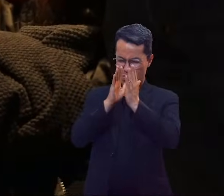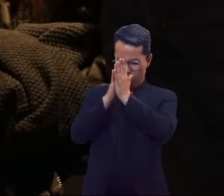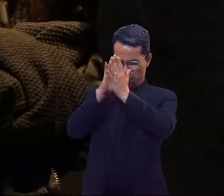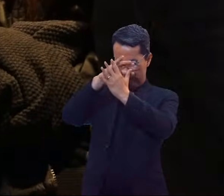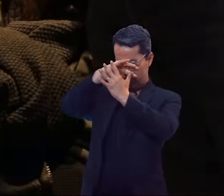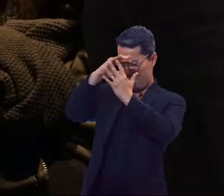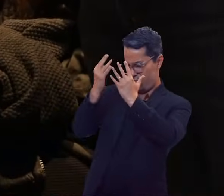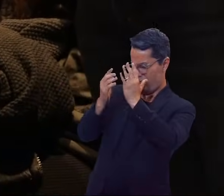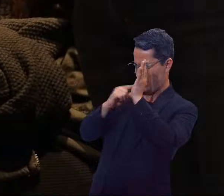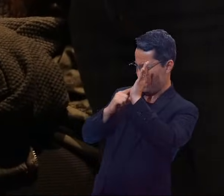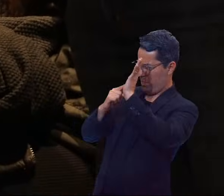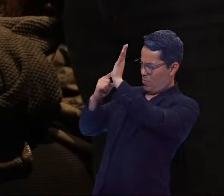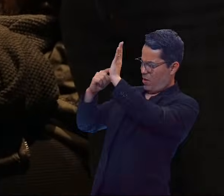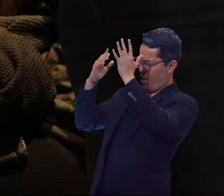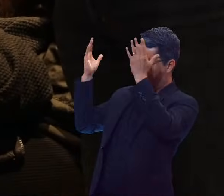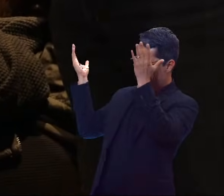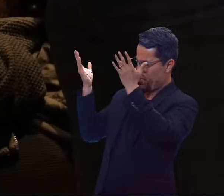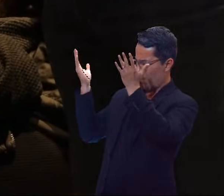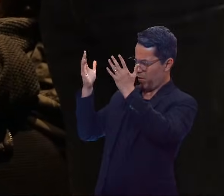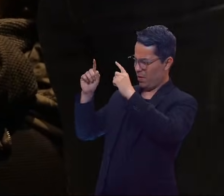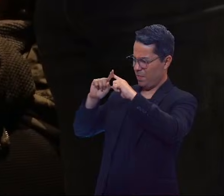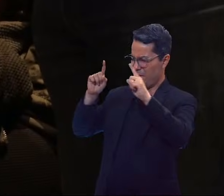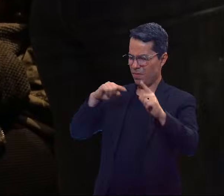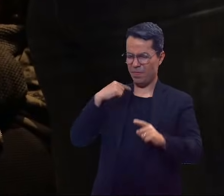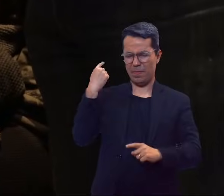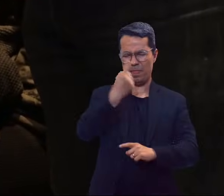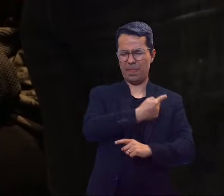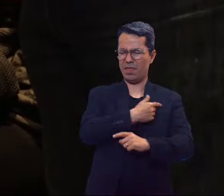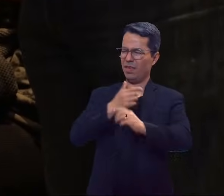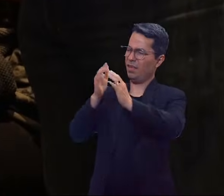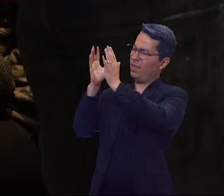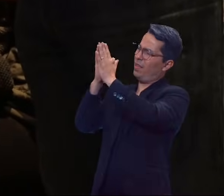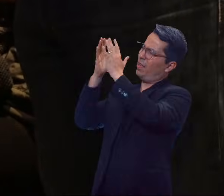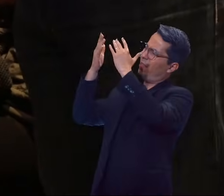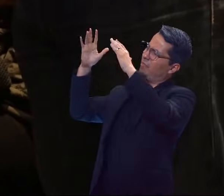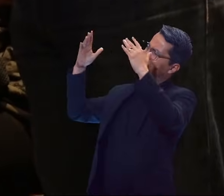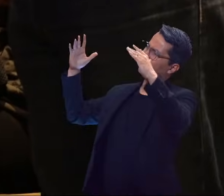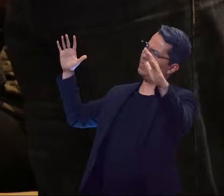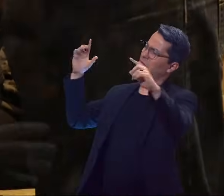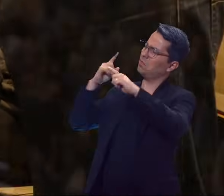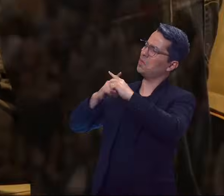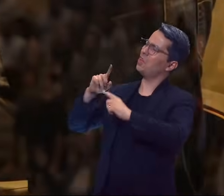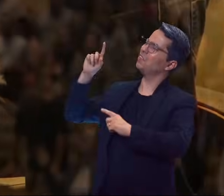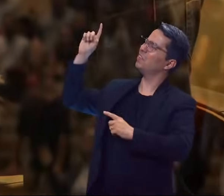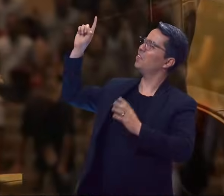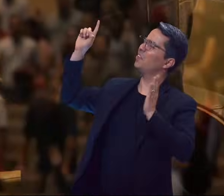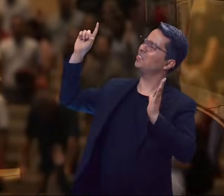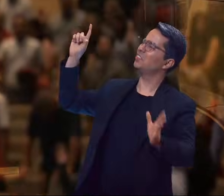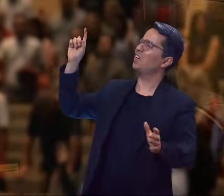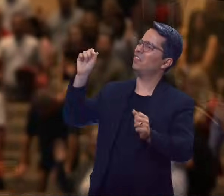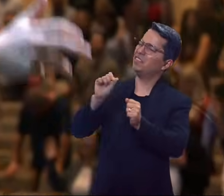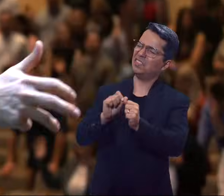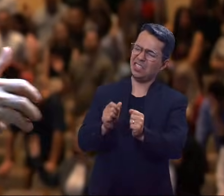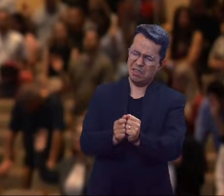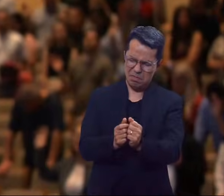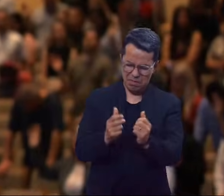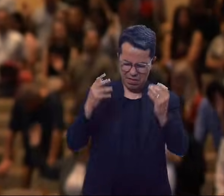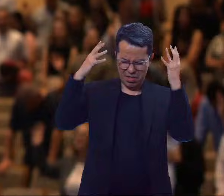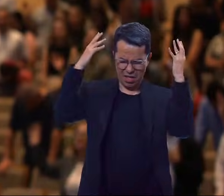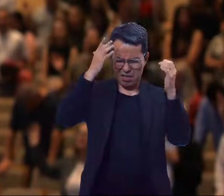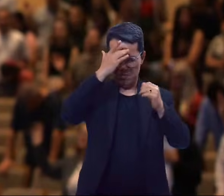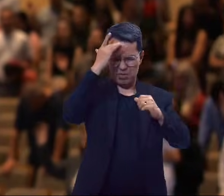exaltamos porque sinais o Senhor tem feito entre nós. Pessoas têm sido curadas, pessoas têm